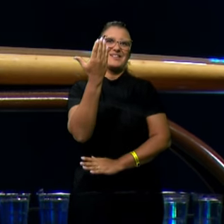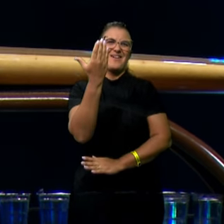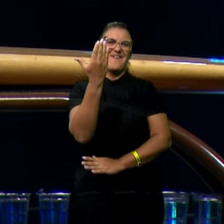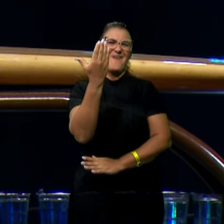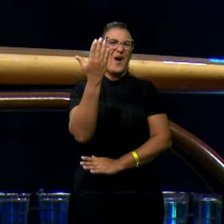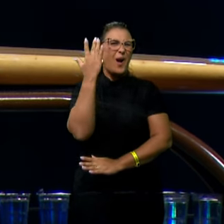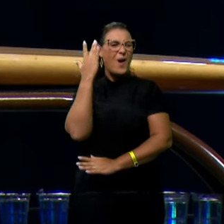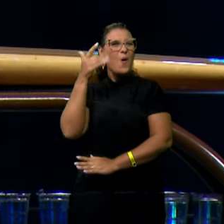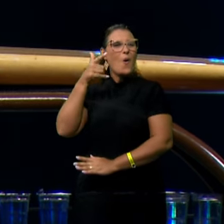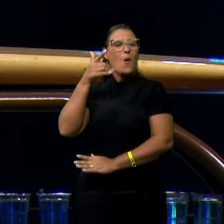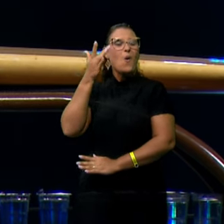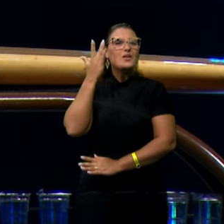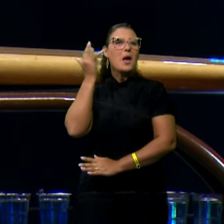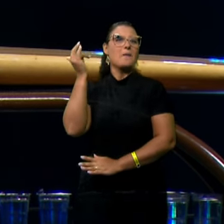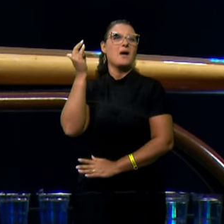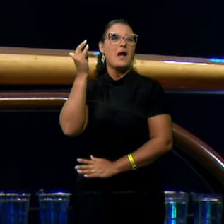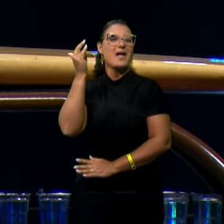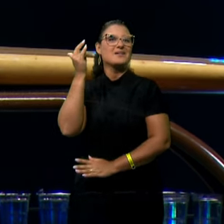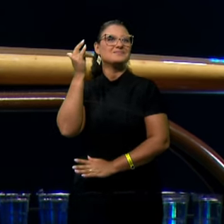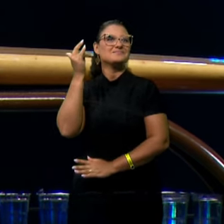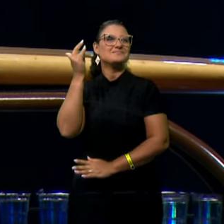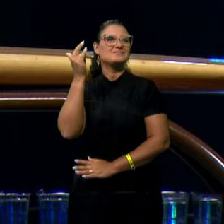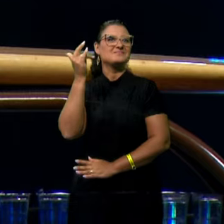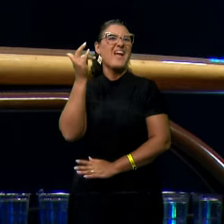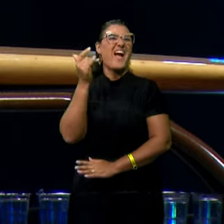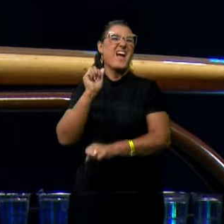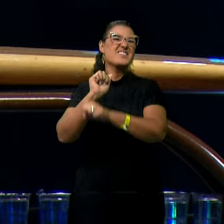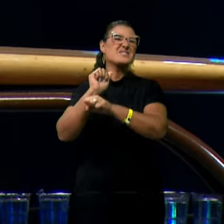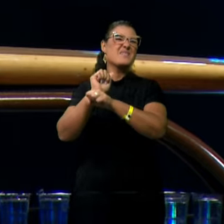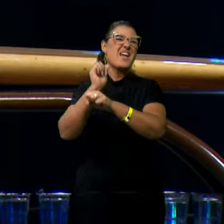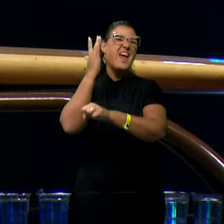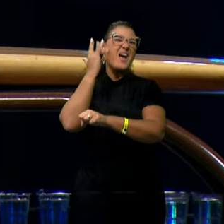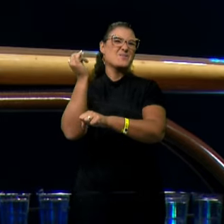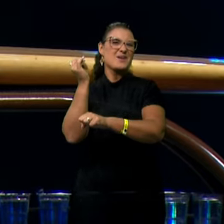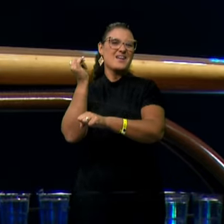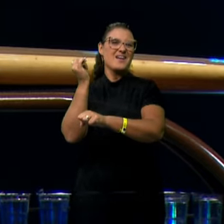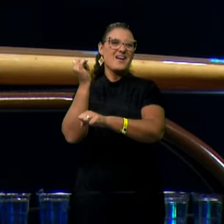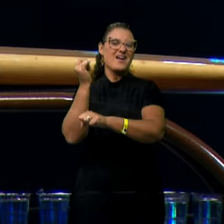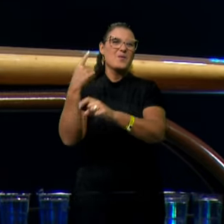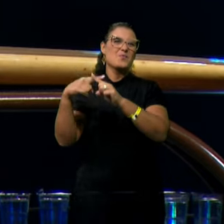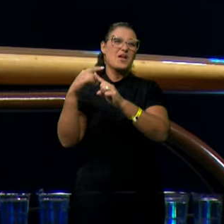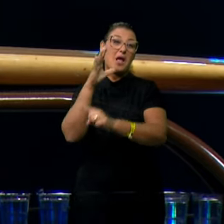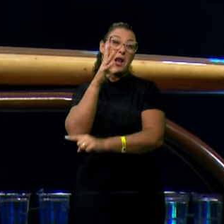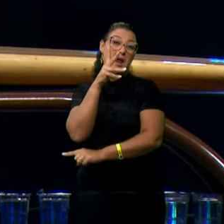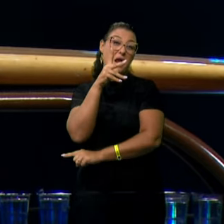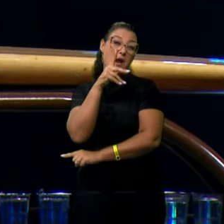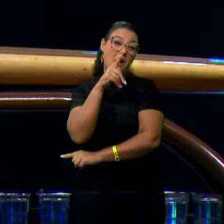deixo para amanhã mas eu vou deixar para amanhã se não vou pegar o tempo do preletor